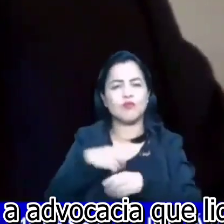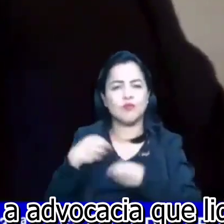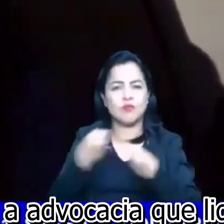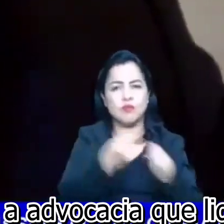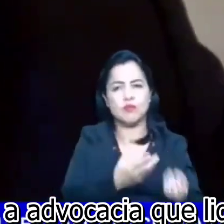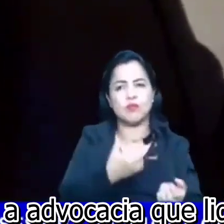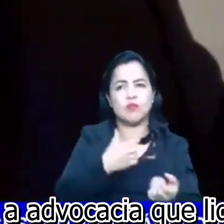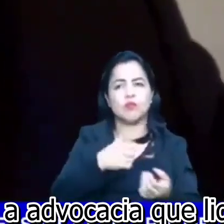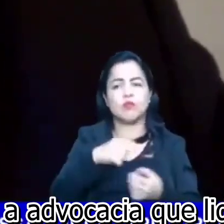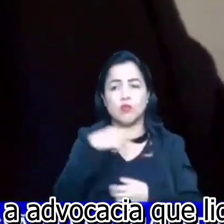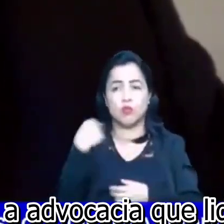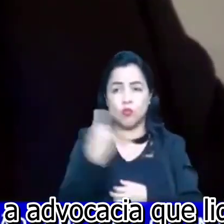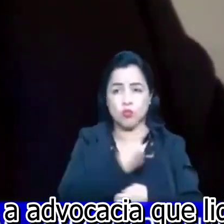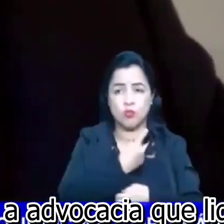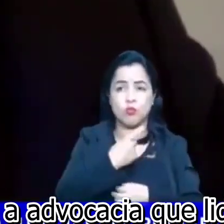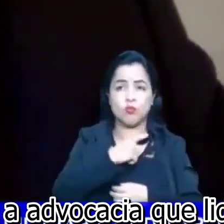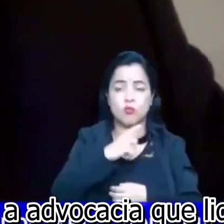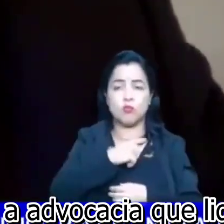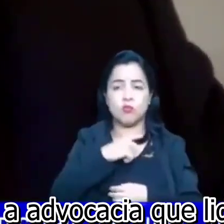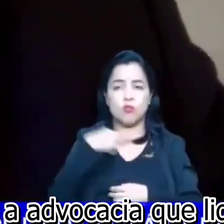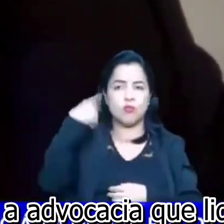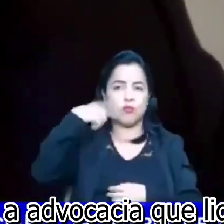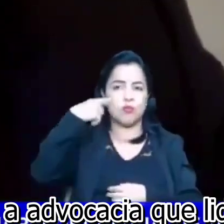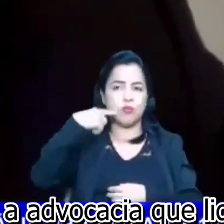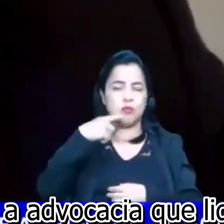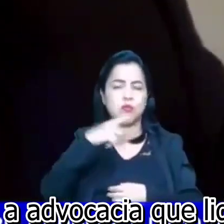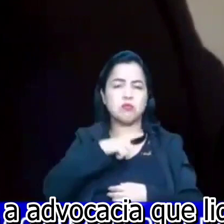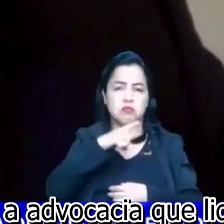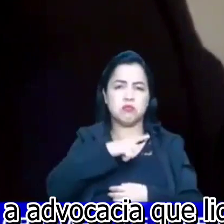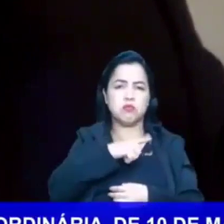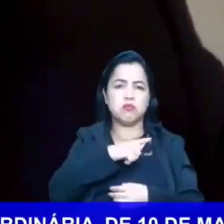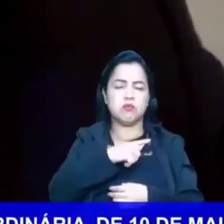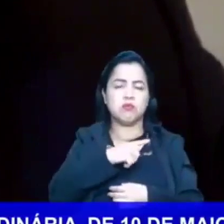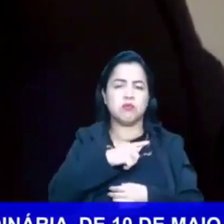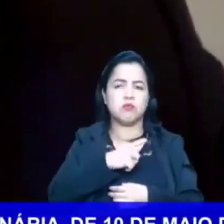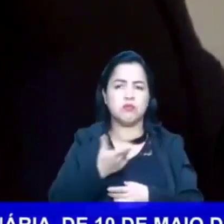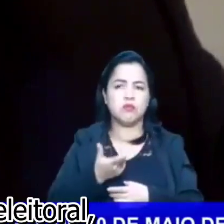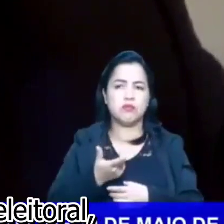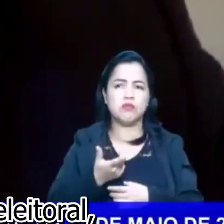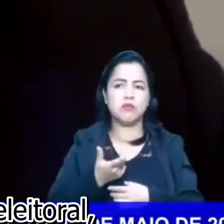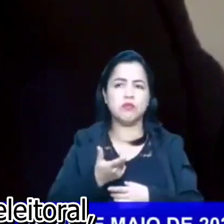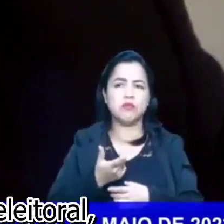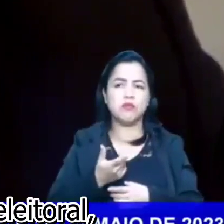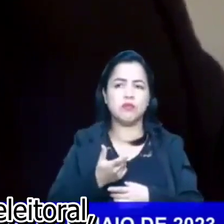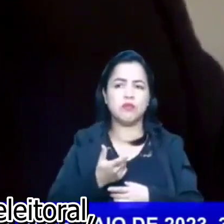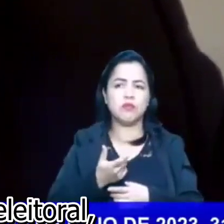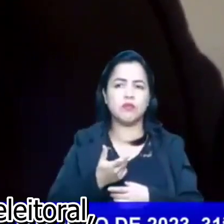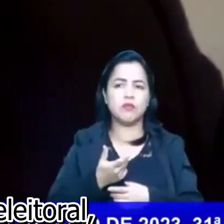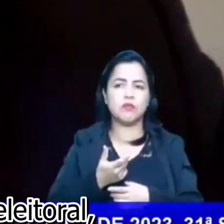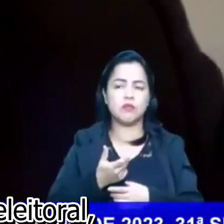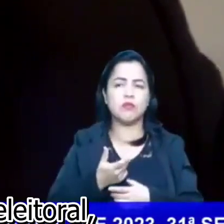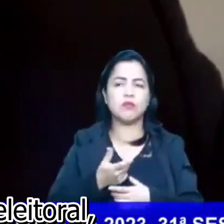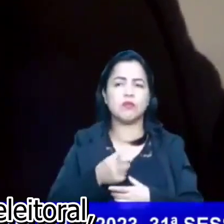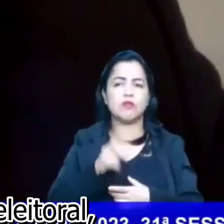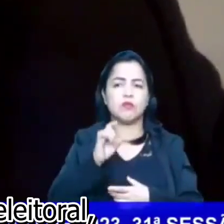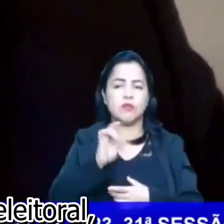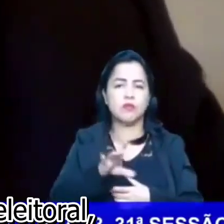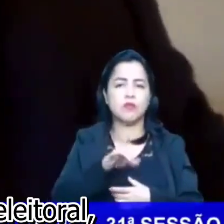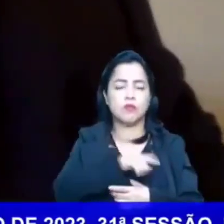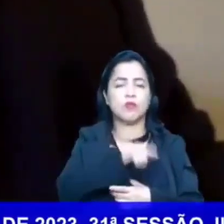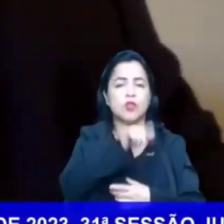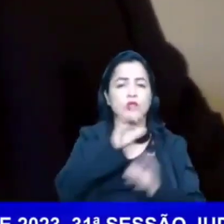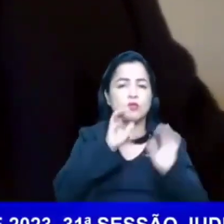pelo menos nosso escritório, a advocacia, que lida quase que praticamente apenas com